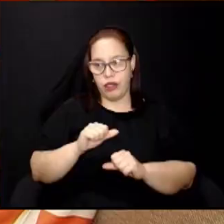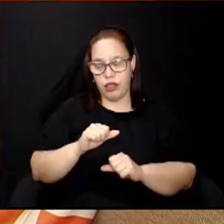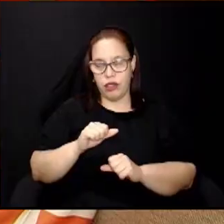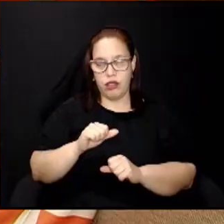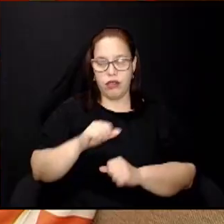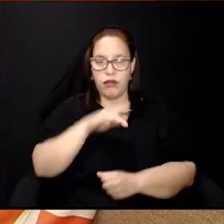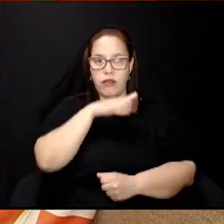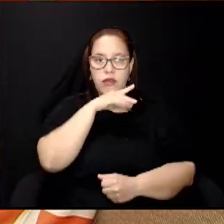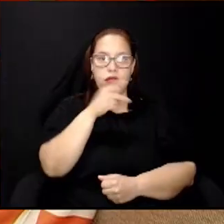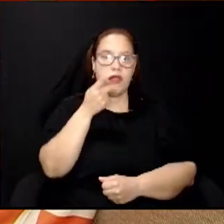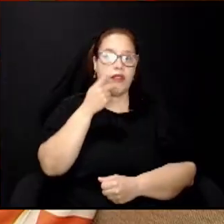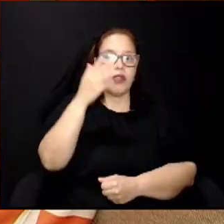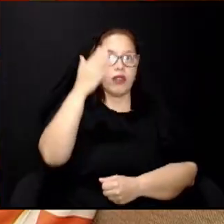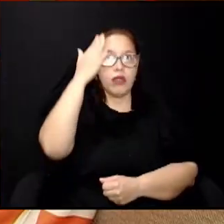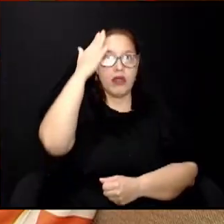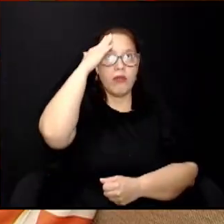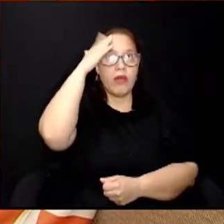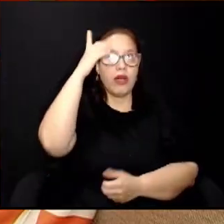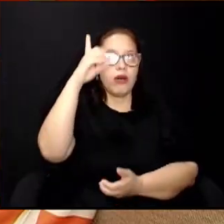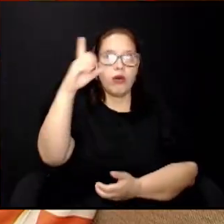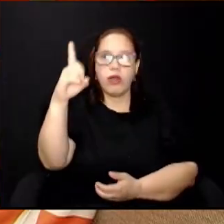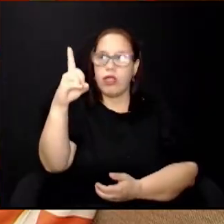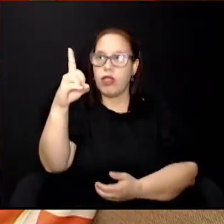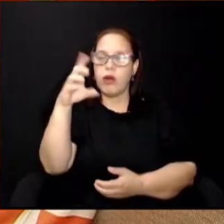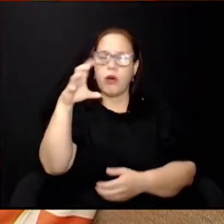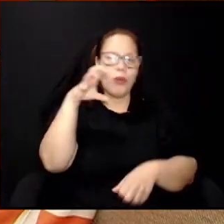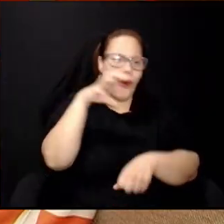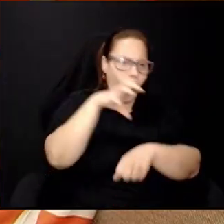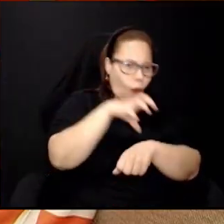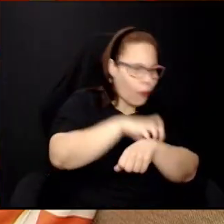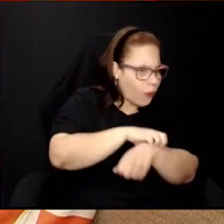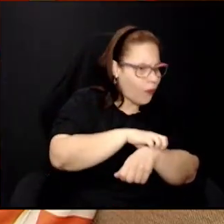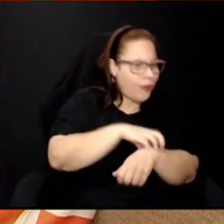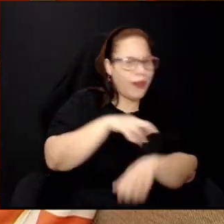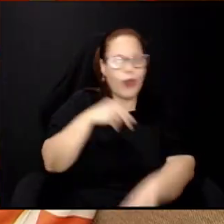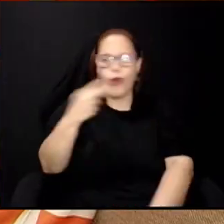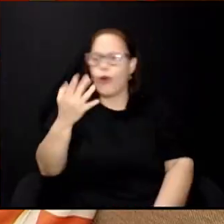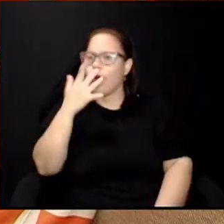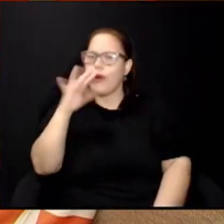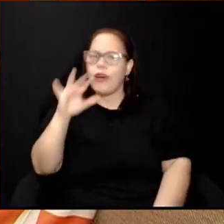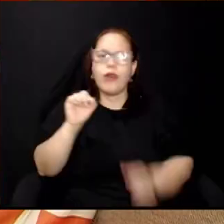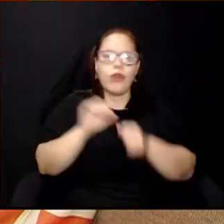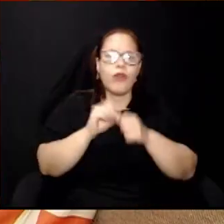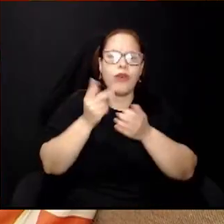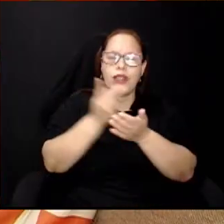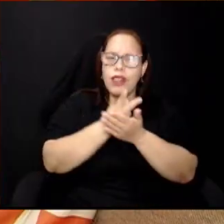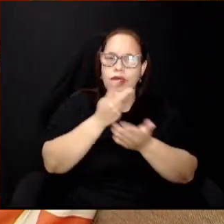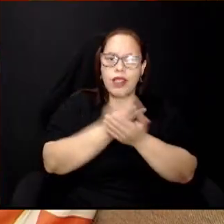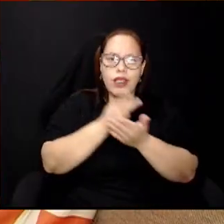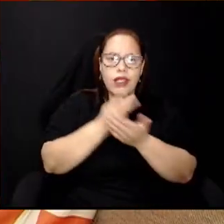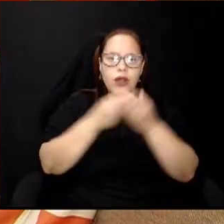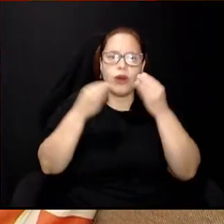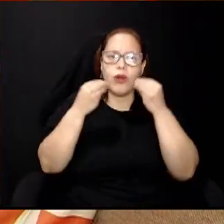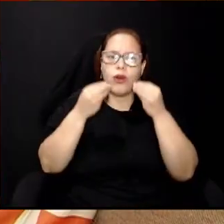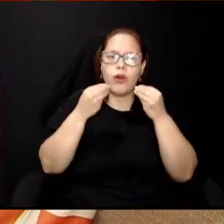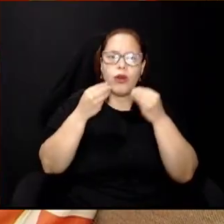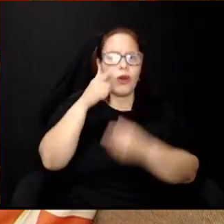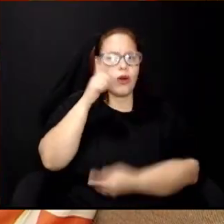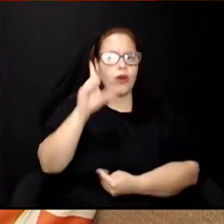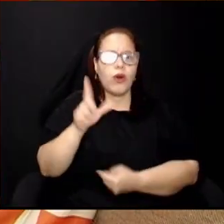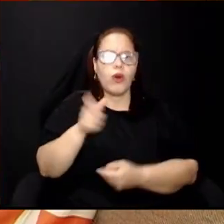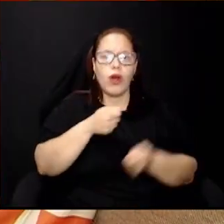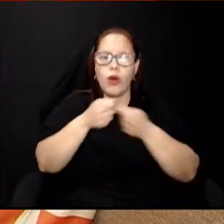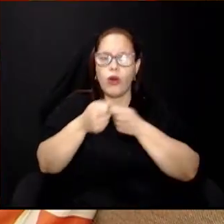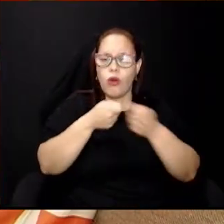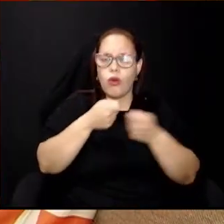meu Deus, né, eles morderam outra criança, o que eu estou fazendo errado, né, como que eu não estou conseguindo controlar